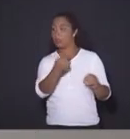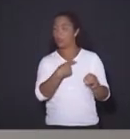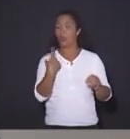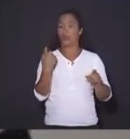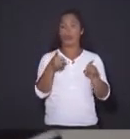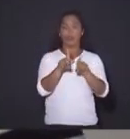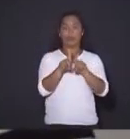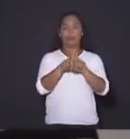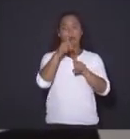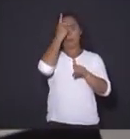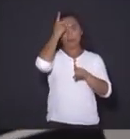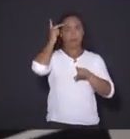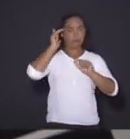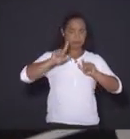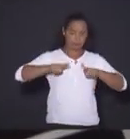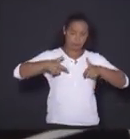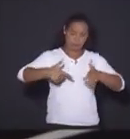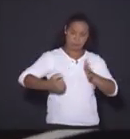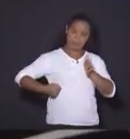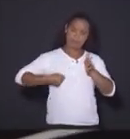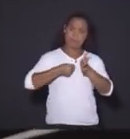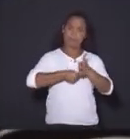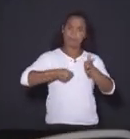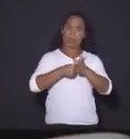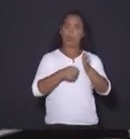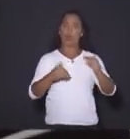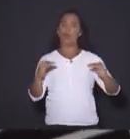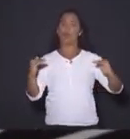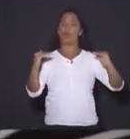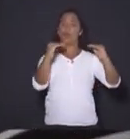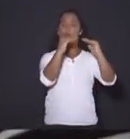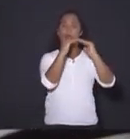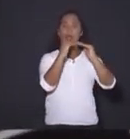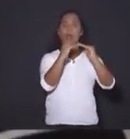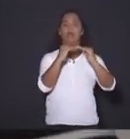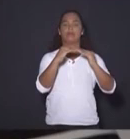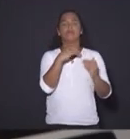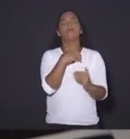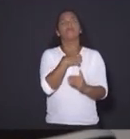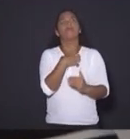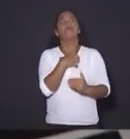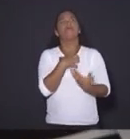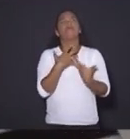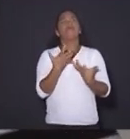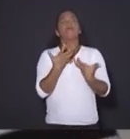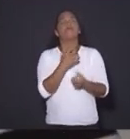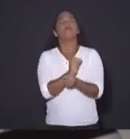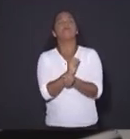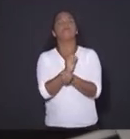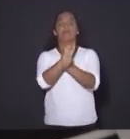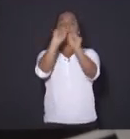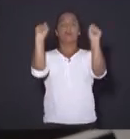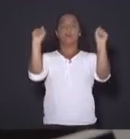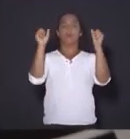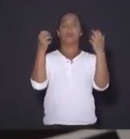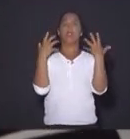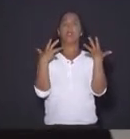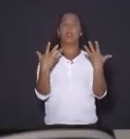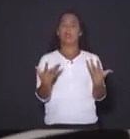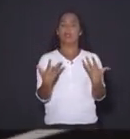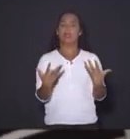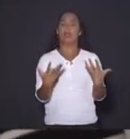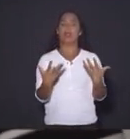pela democracia pela igualdade para aqueles que têm um sentimento de emancipação social uma prática de emancipação social